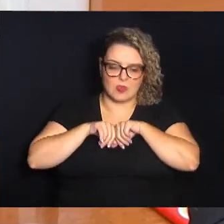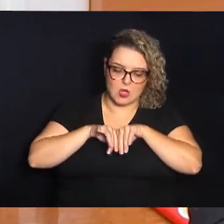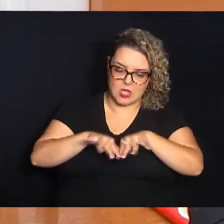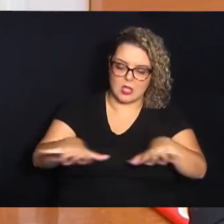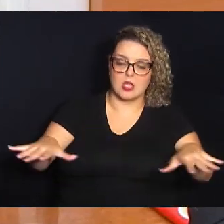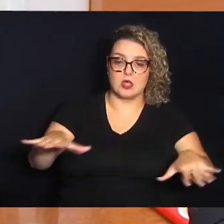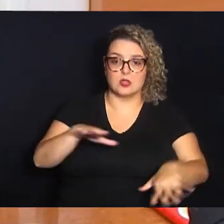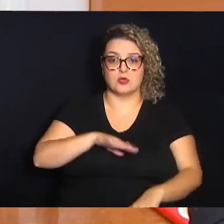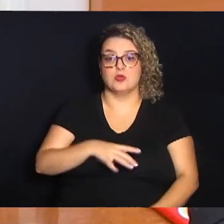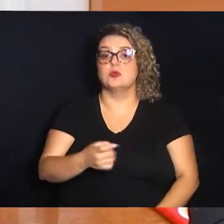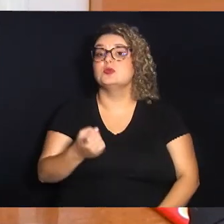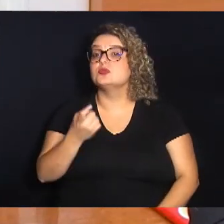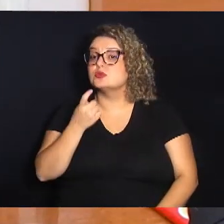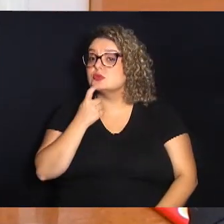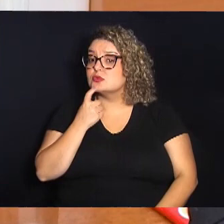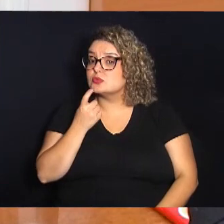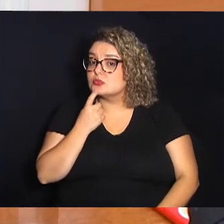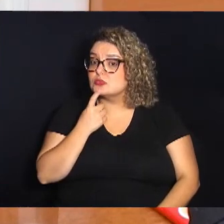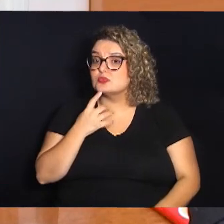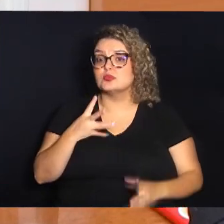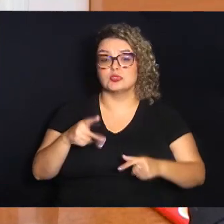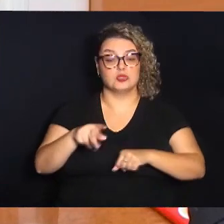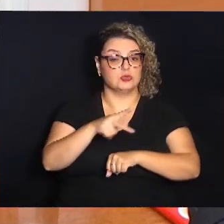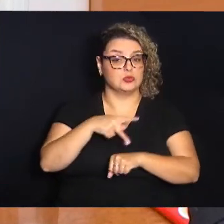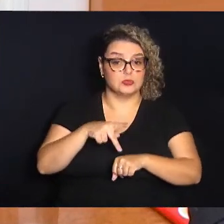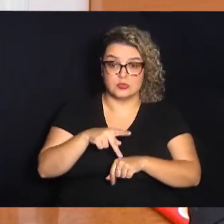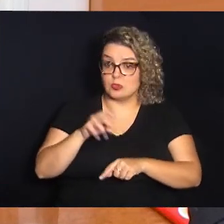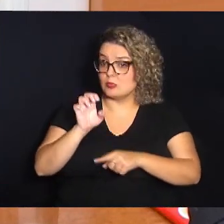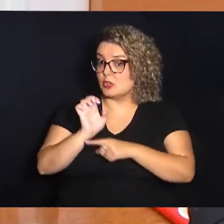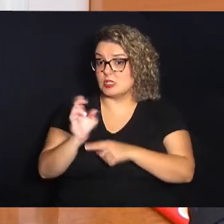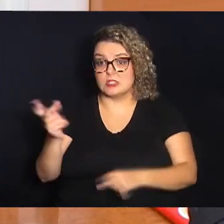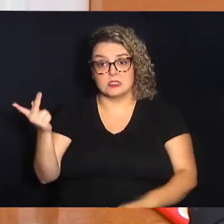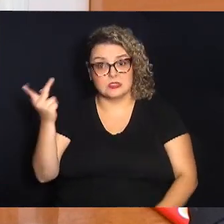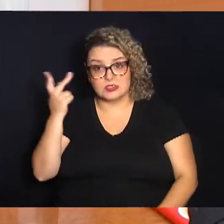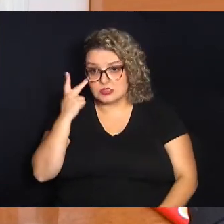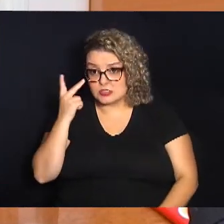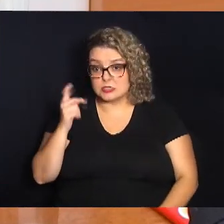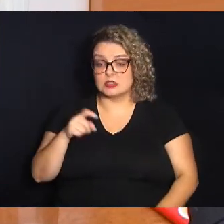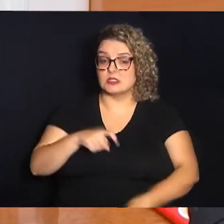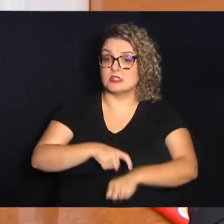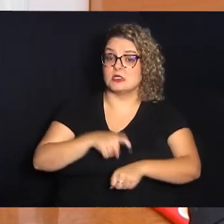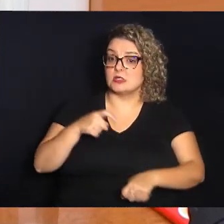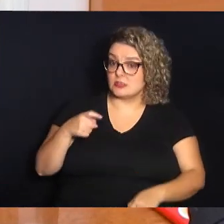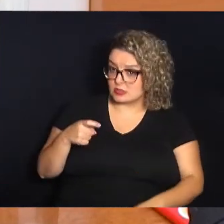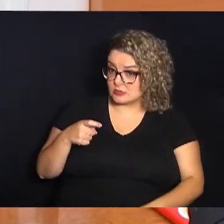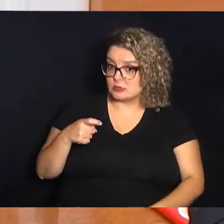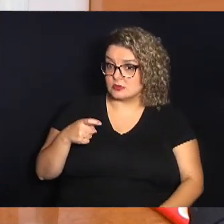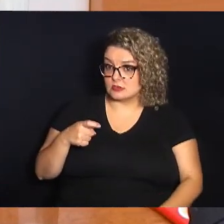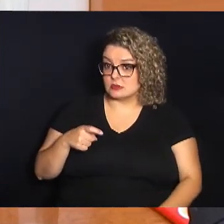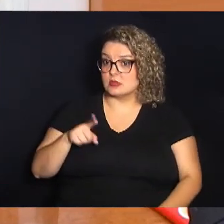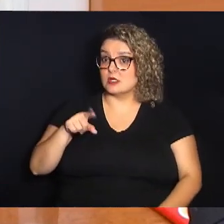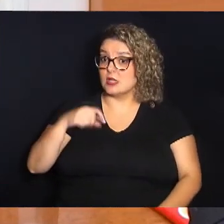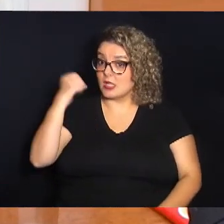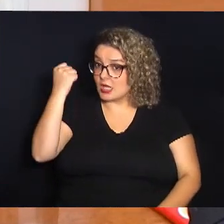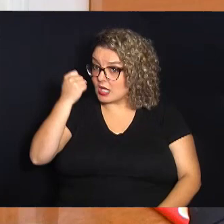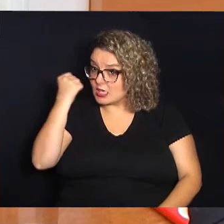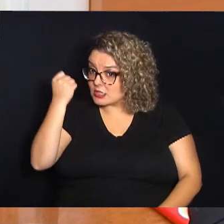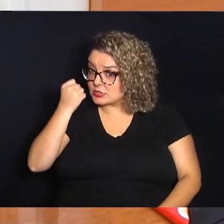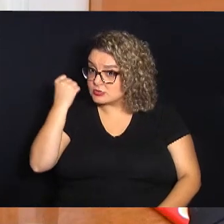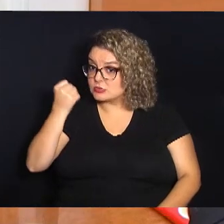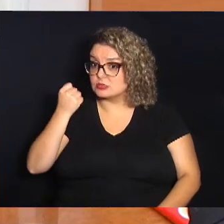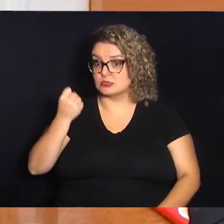companheiras espalhadas por Campinas por esse país por esse Estado de São Paulo que nesse momento